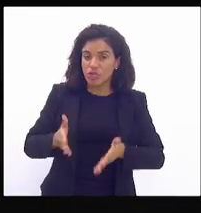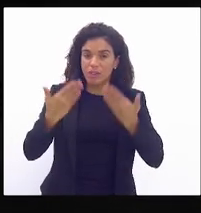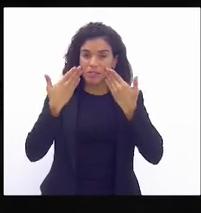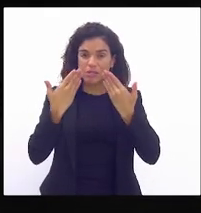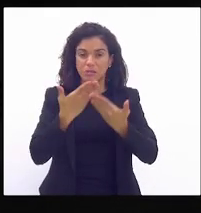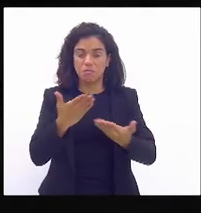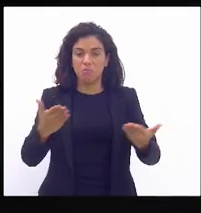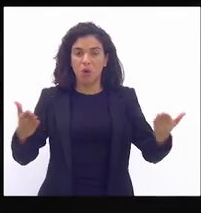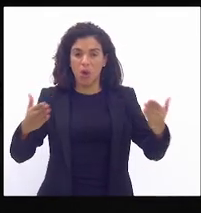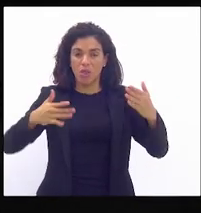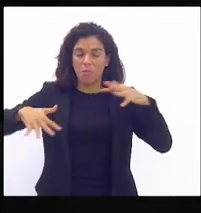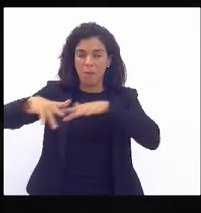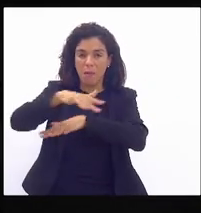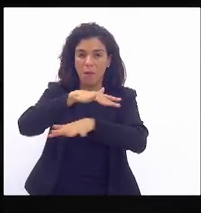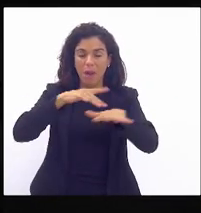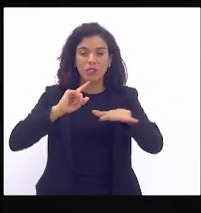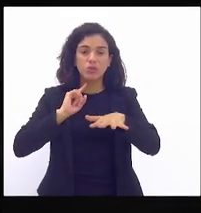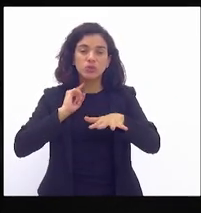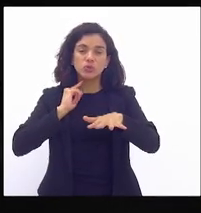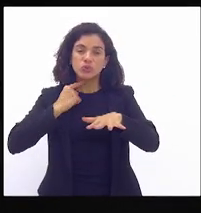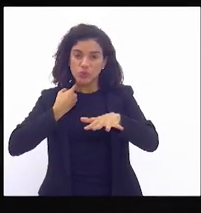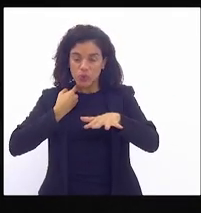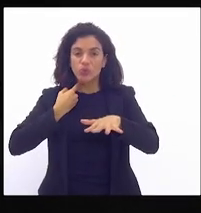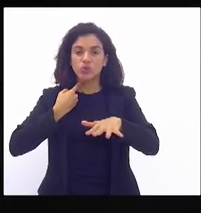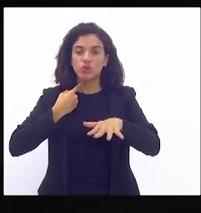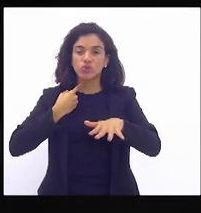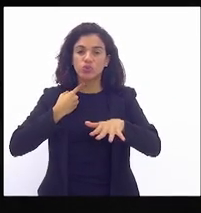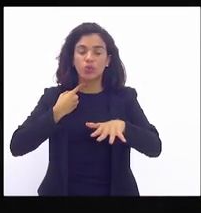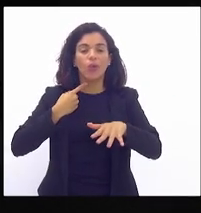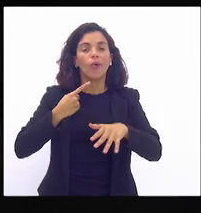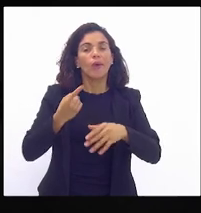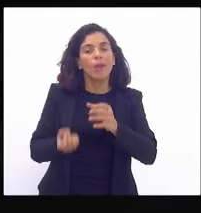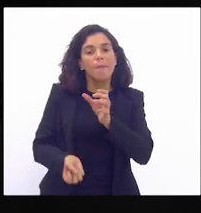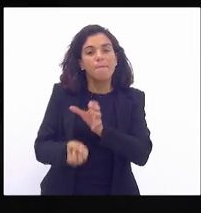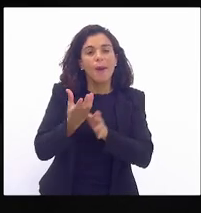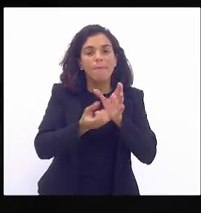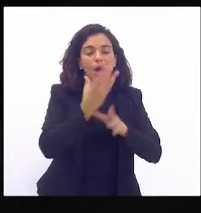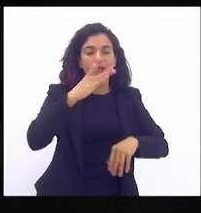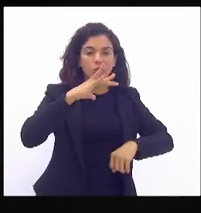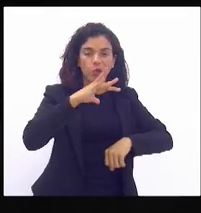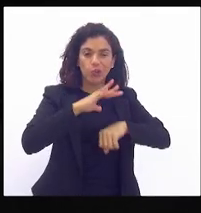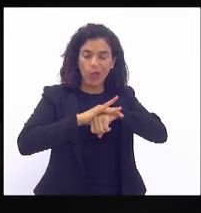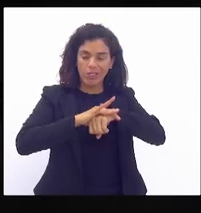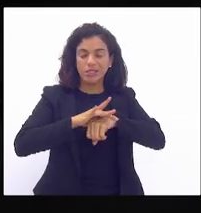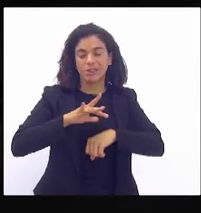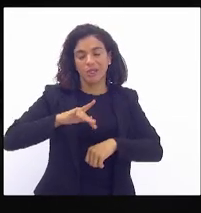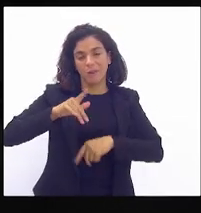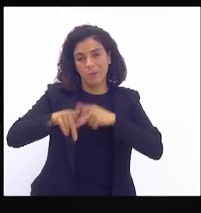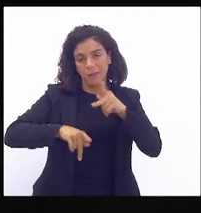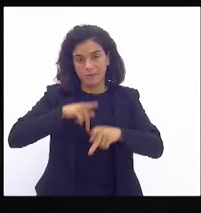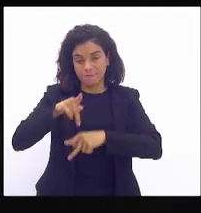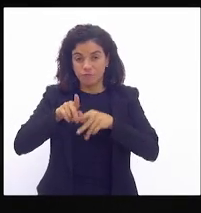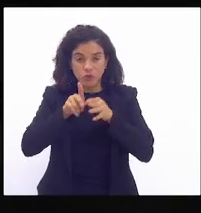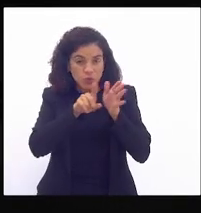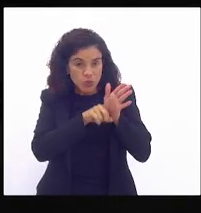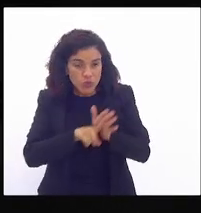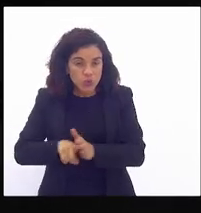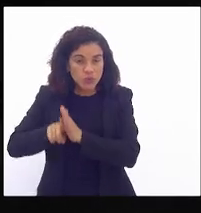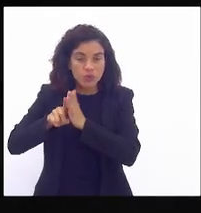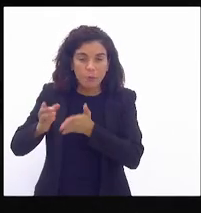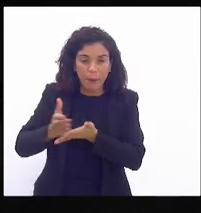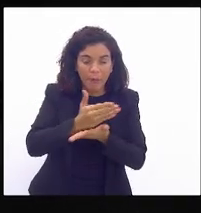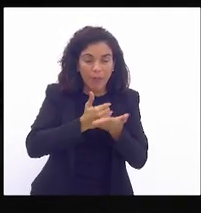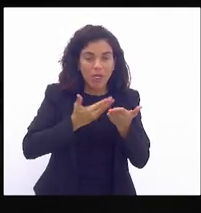a índices de poluição que causam efeitos negativos na população. Os estudos mostram